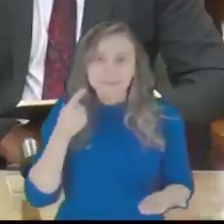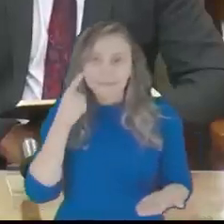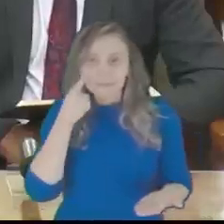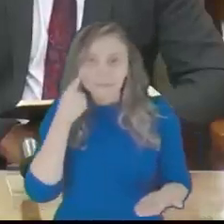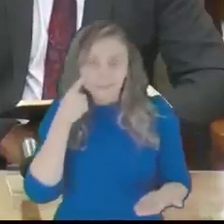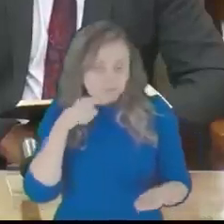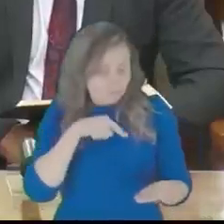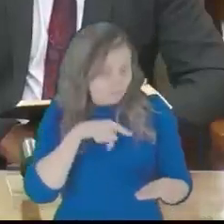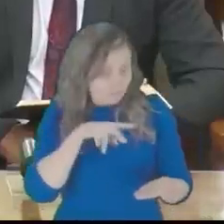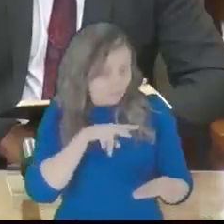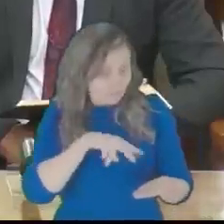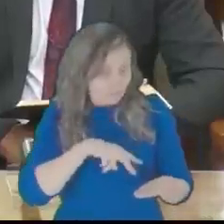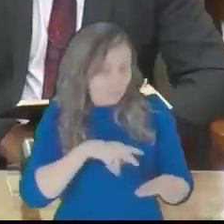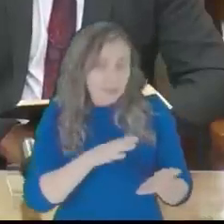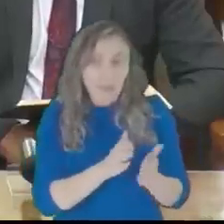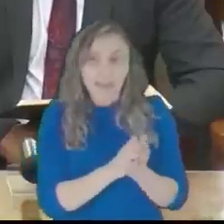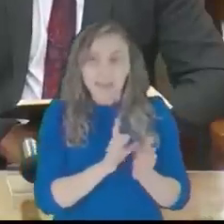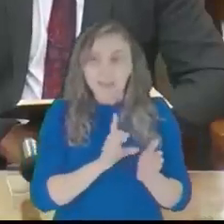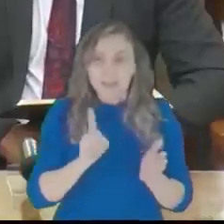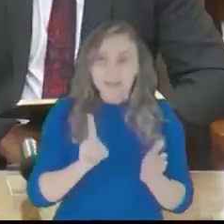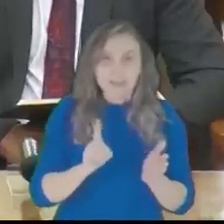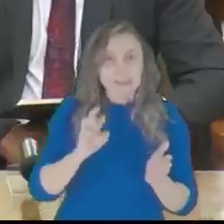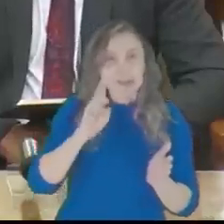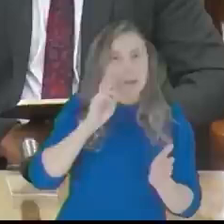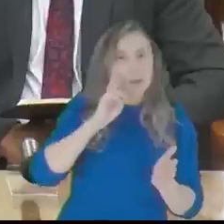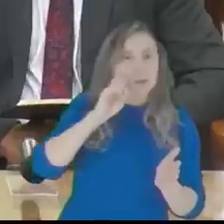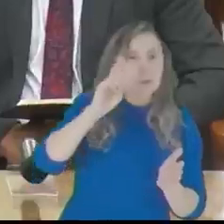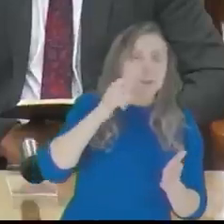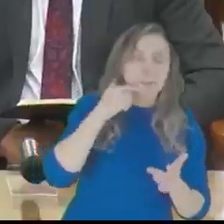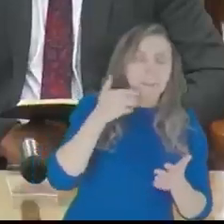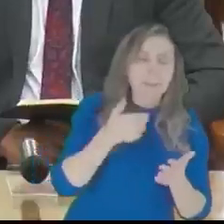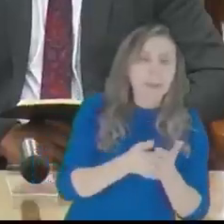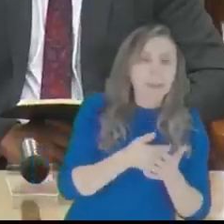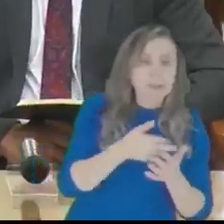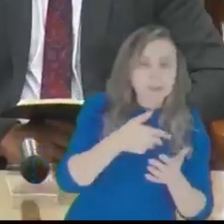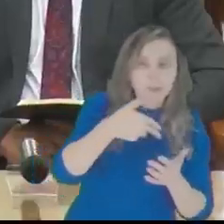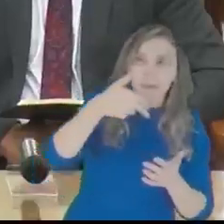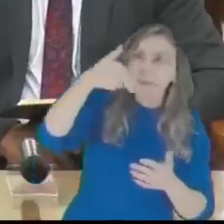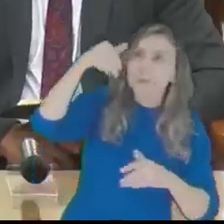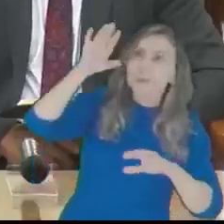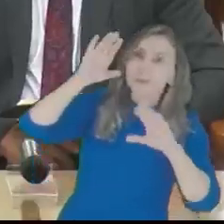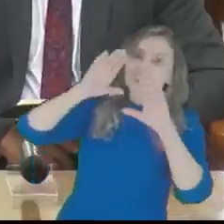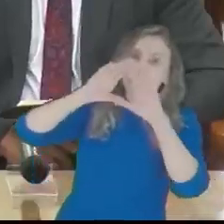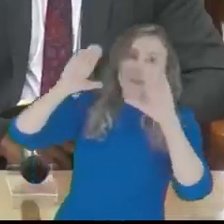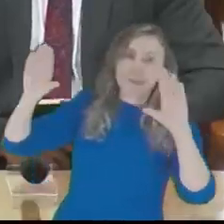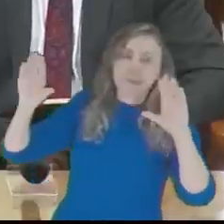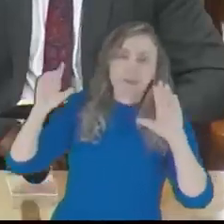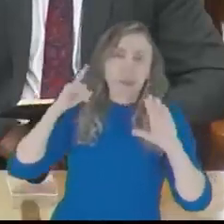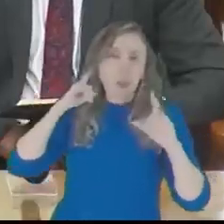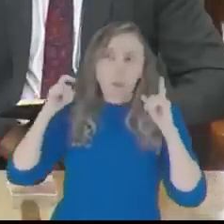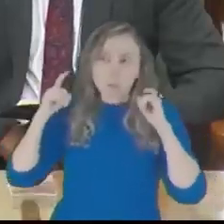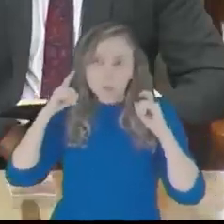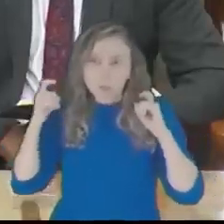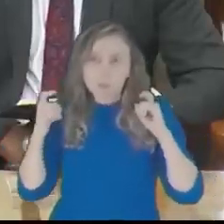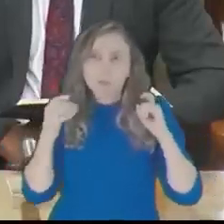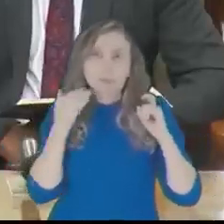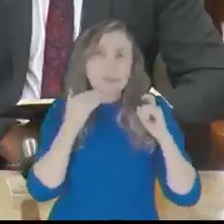Deus, que quando o Senhor foi subindo para o céu, nós já falamos, o som não está